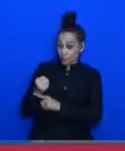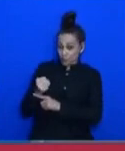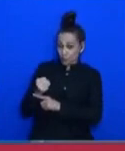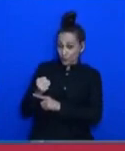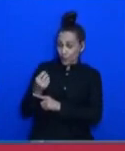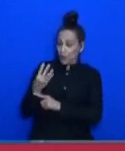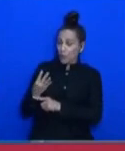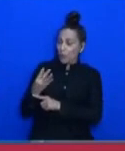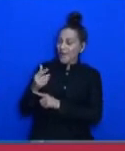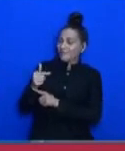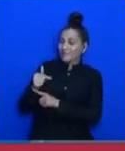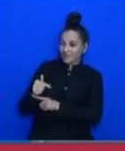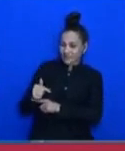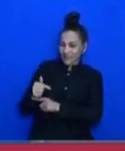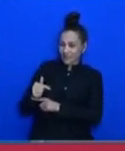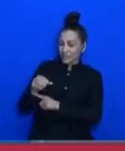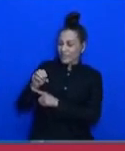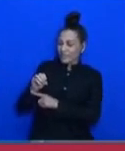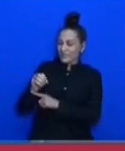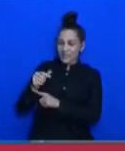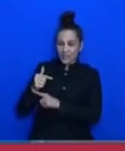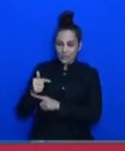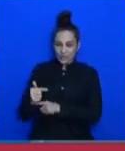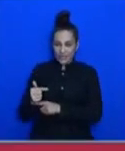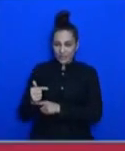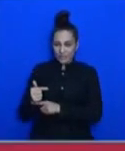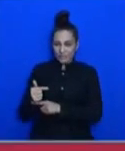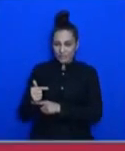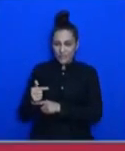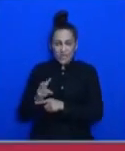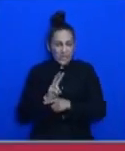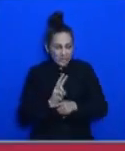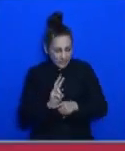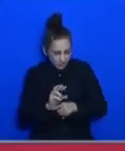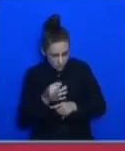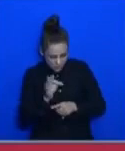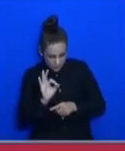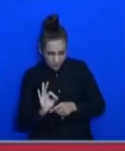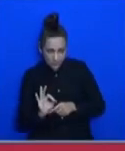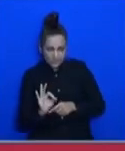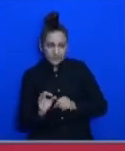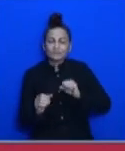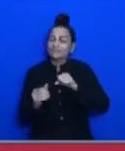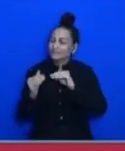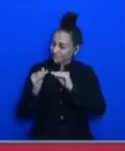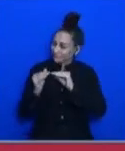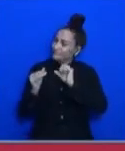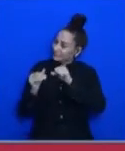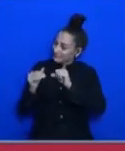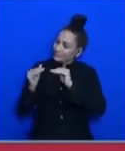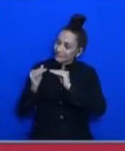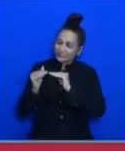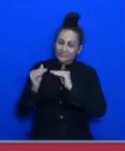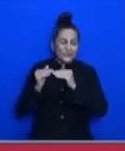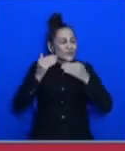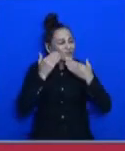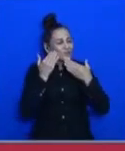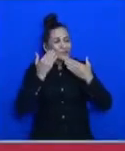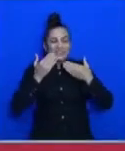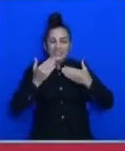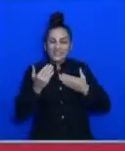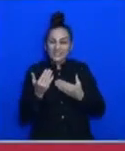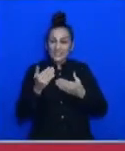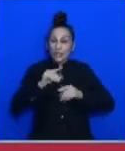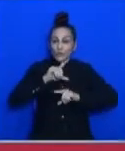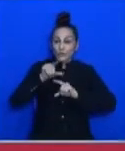17, 18, 47 e 07. Auditoras, confirmam? Sim, confirmo. Sim, confirmo.